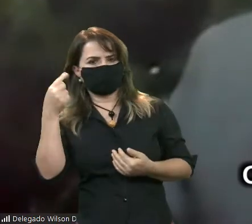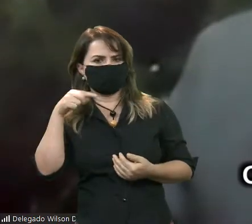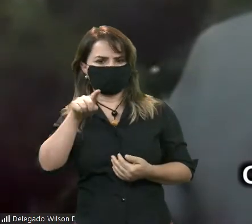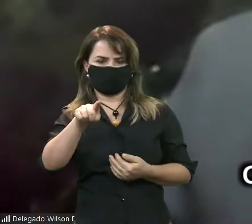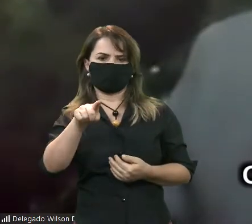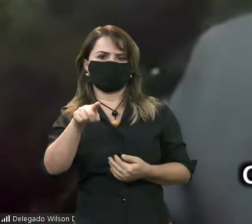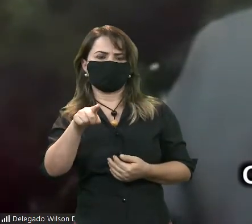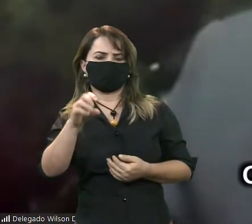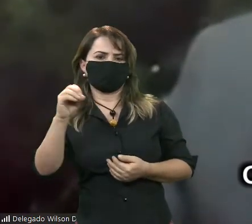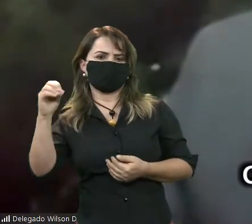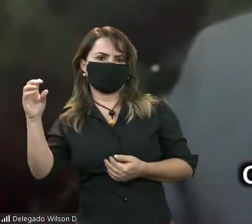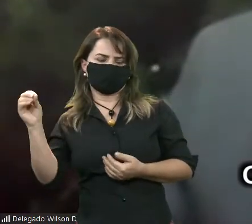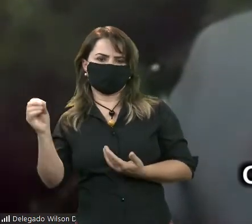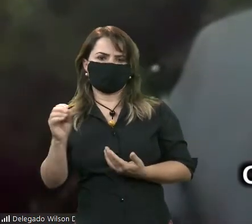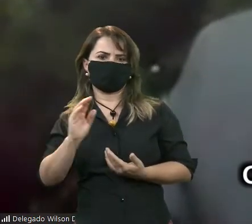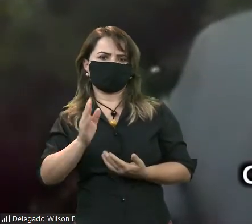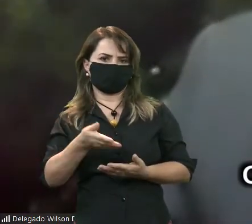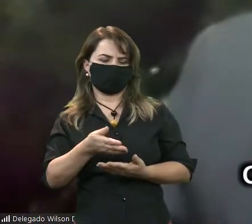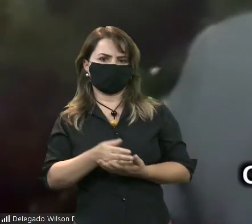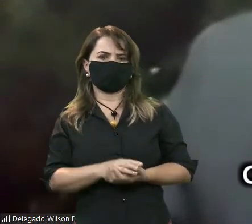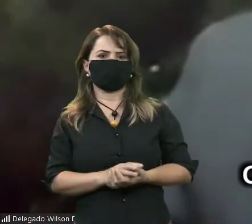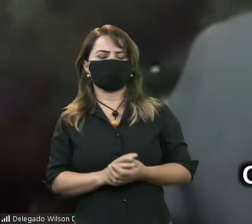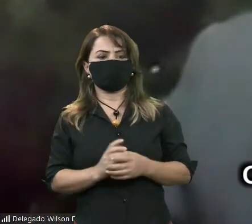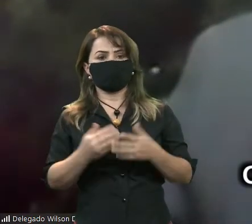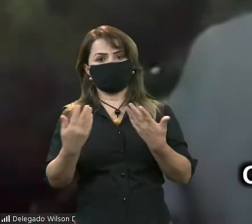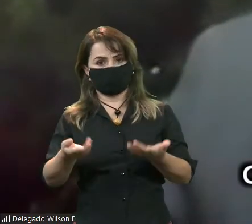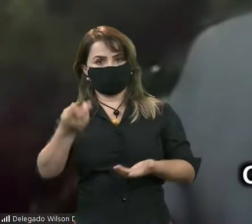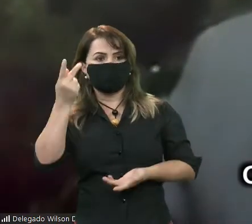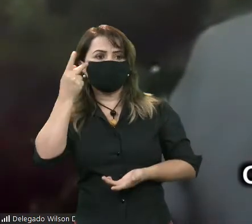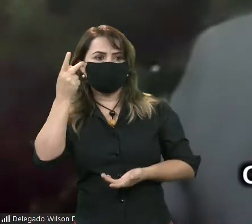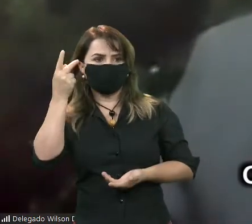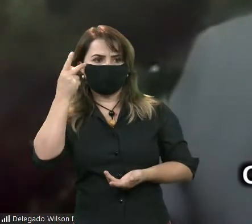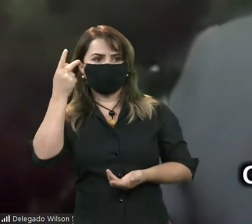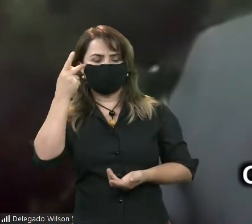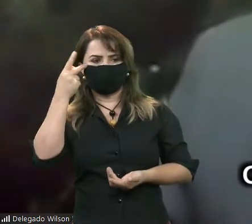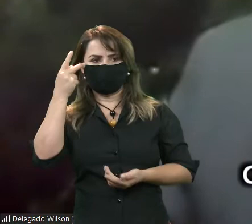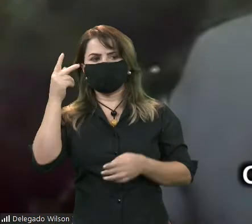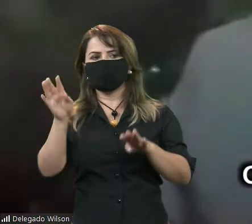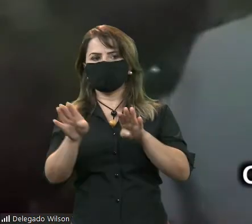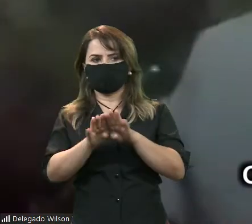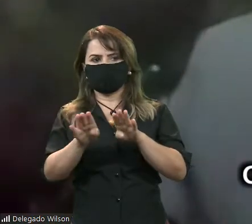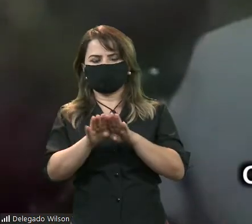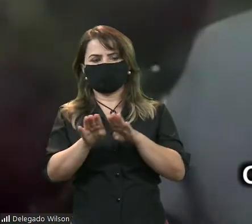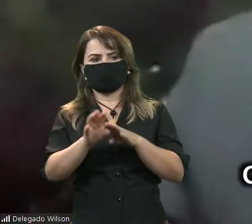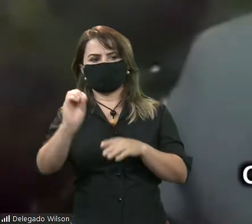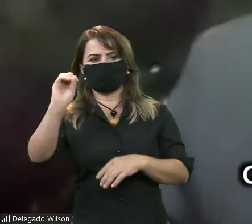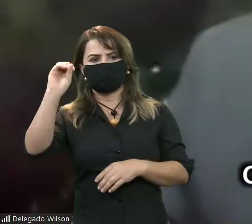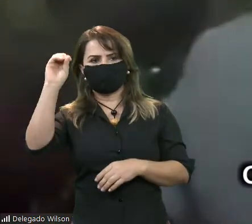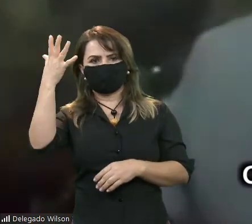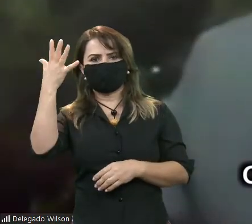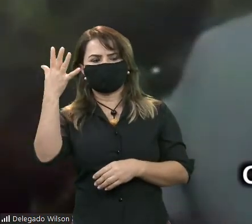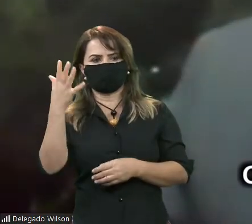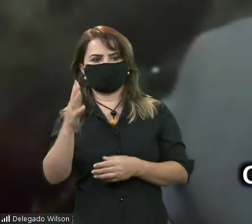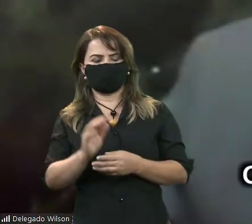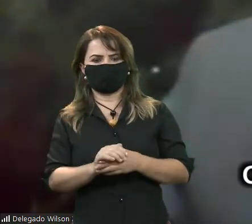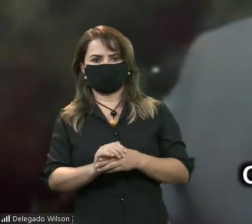diferente aí a grandeza, infelizmente, do cometimento de pessoas no